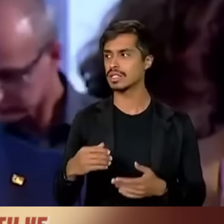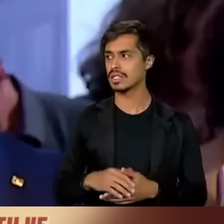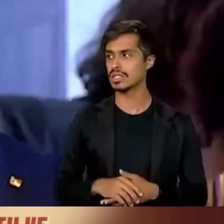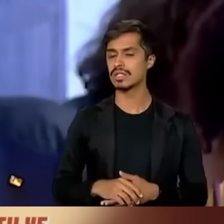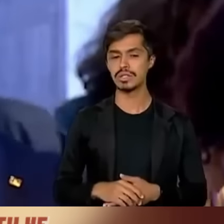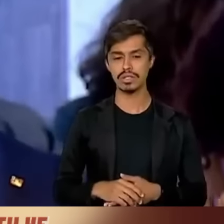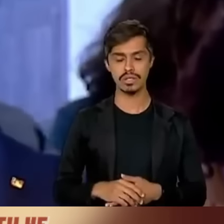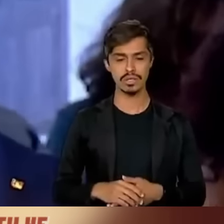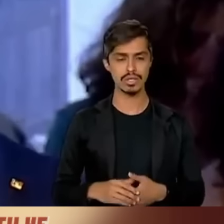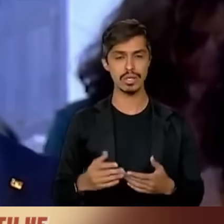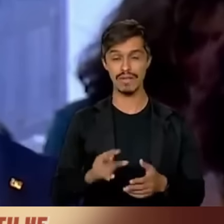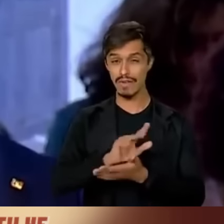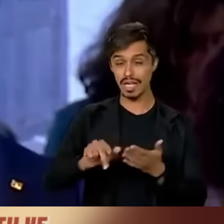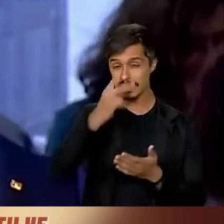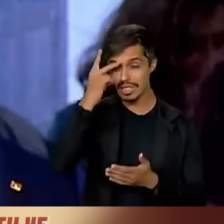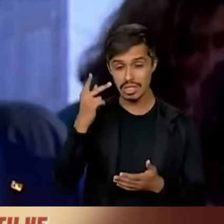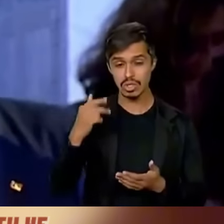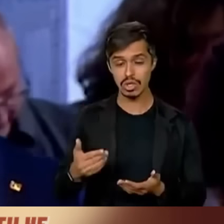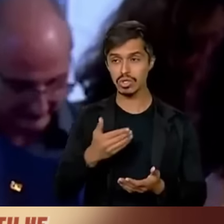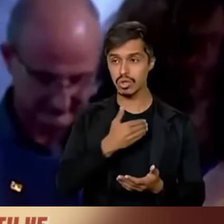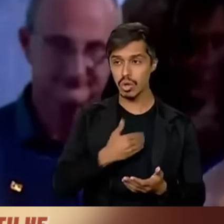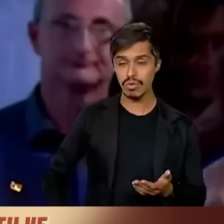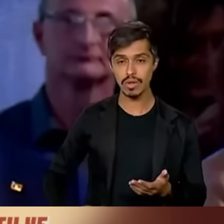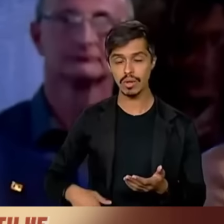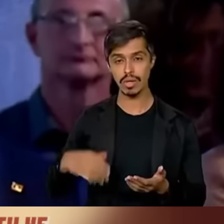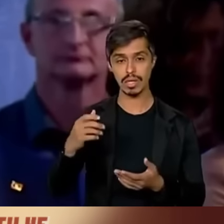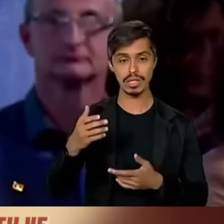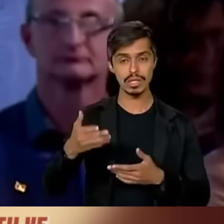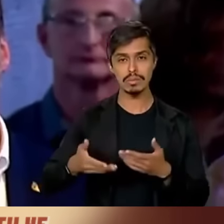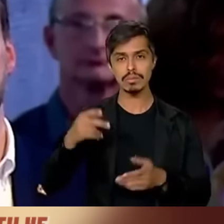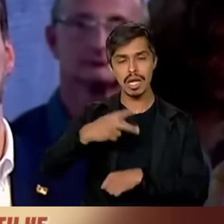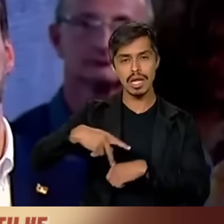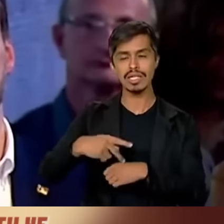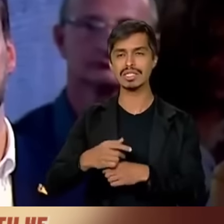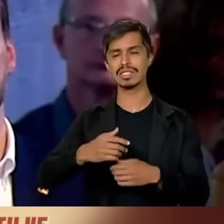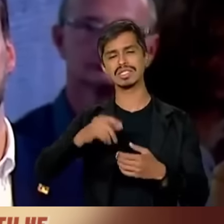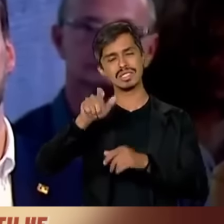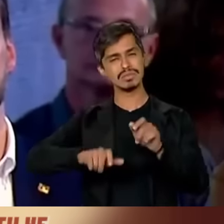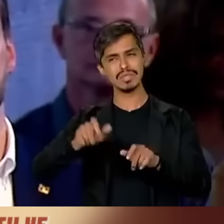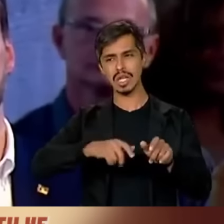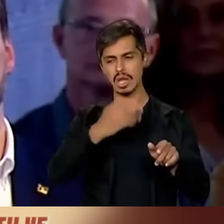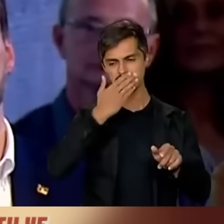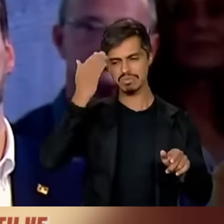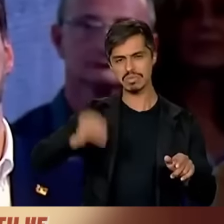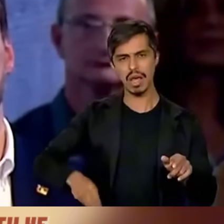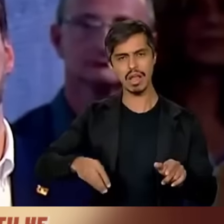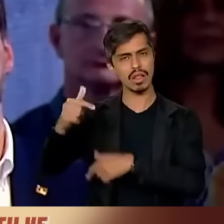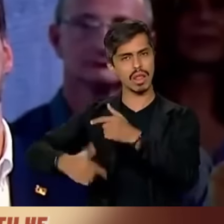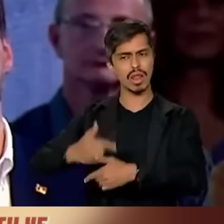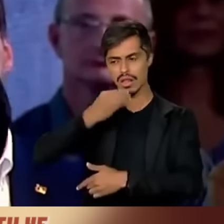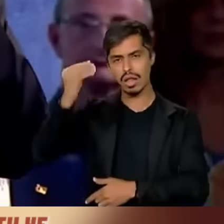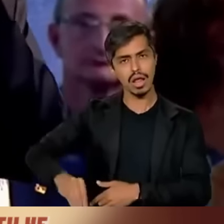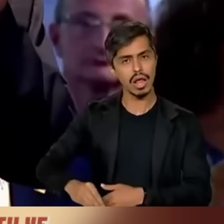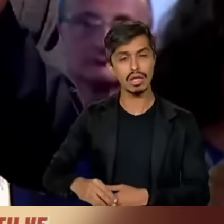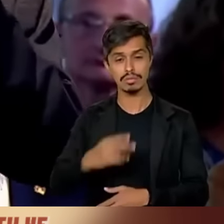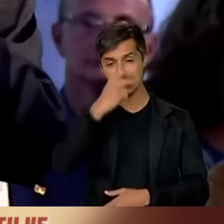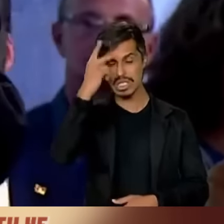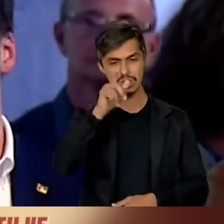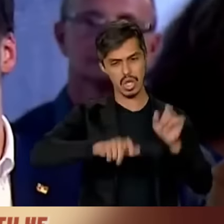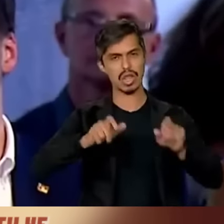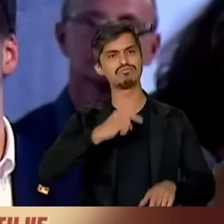país, muita gente que governa o país não vê o povo mais humilde. O povo mais humilde é invisível. O trabalhador é invisível. As pessoas andam de